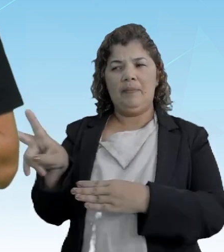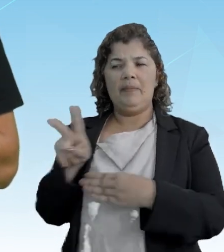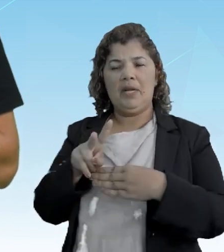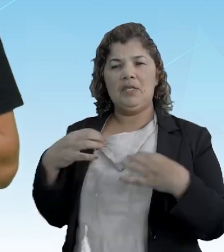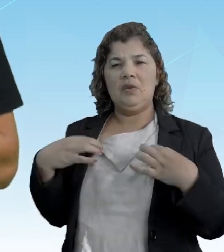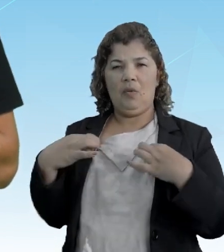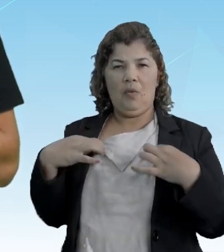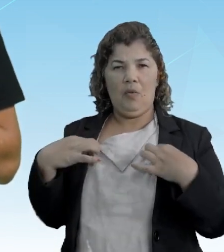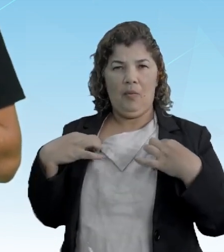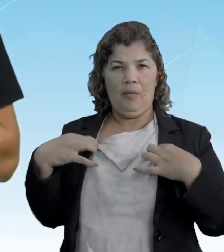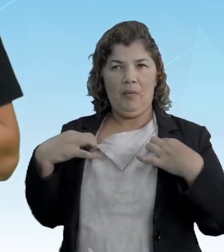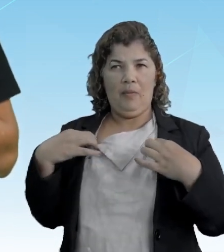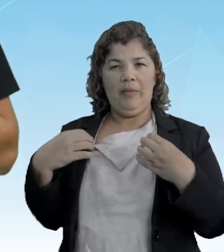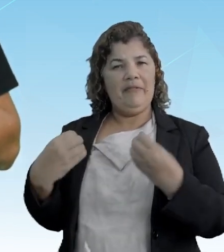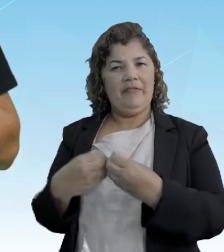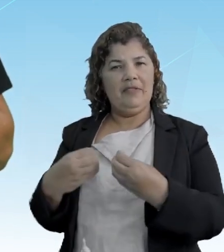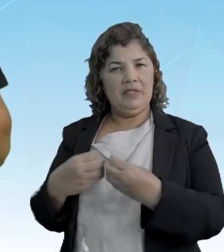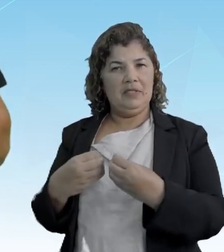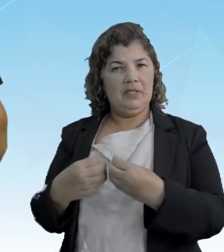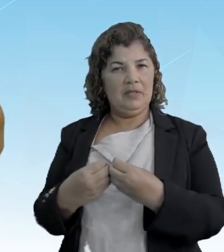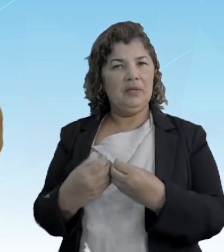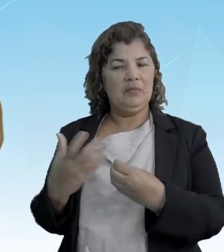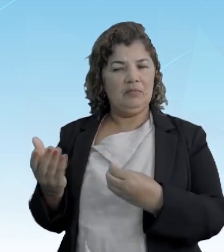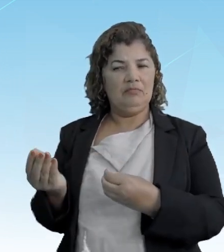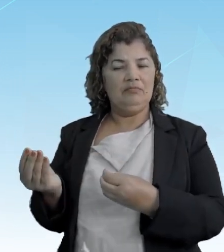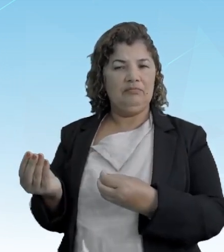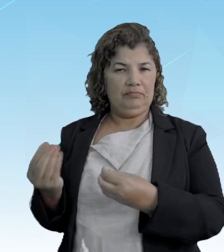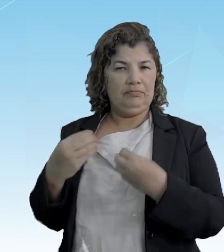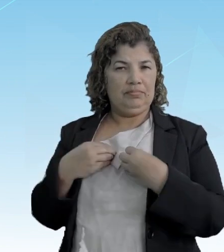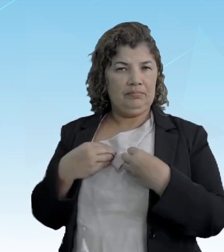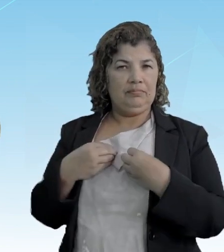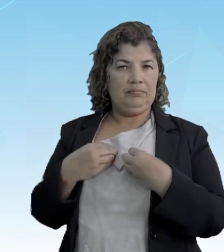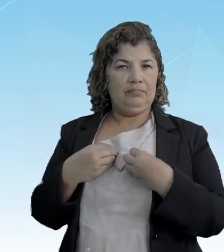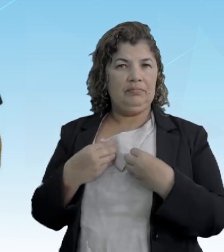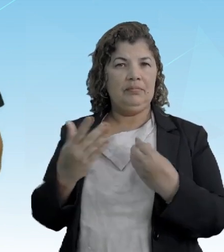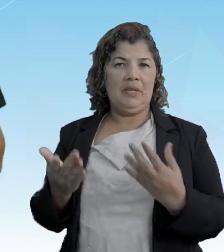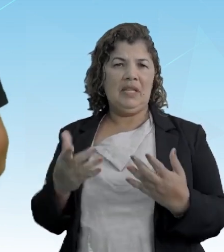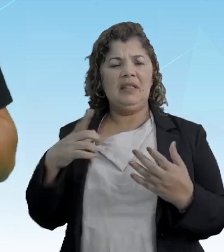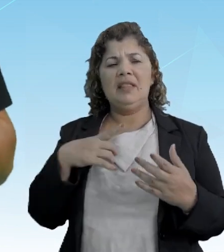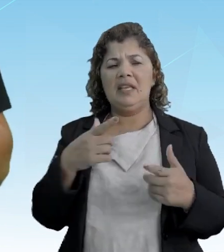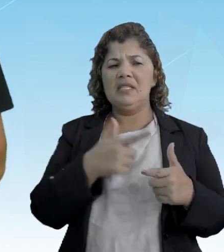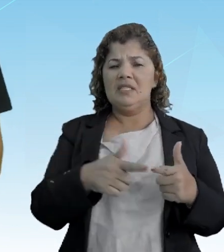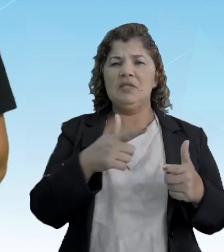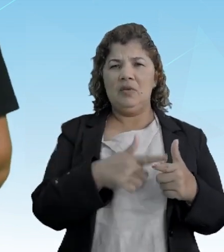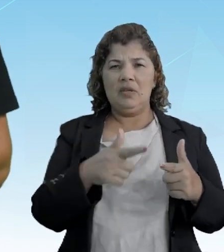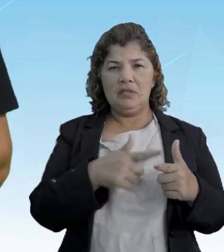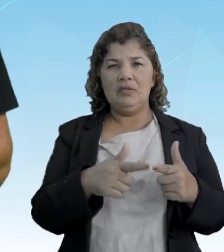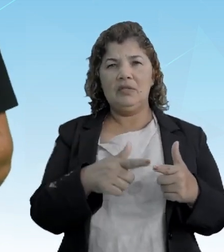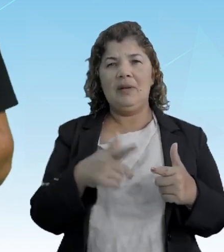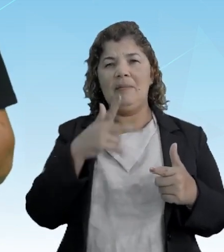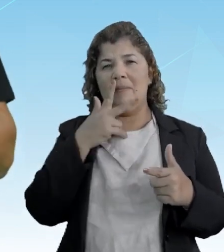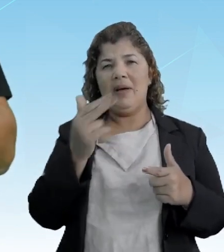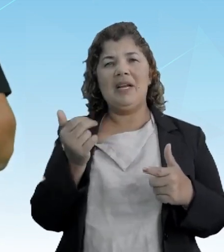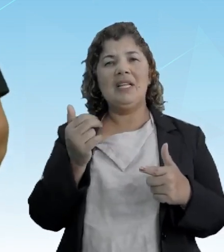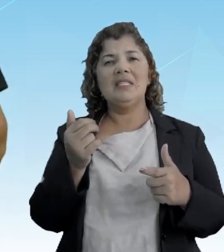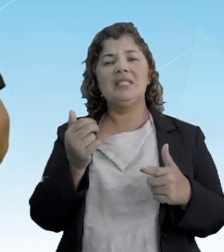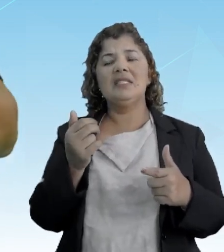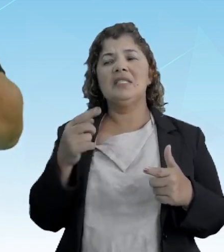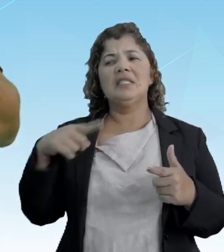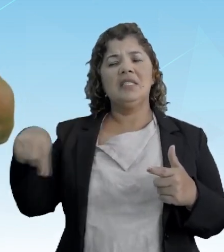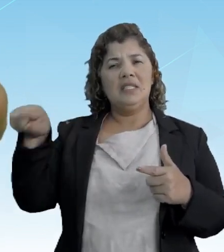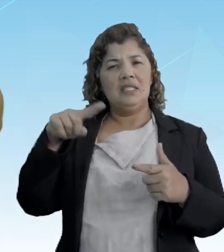meu vizinho, né? Então, quando a gente tem essas situações, eles tiram da gente, eu digo